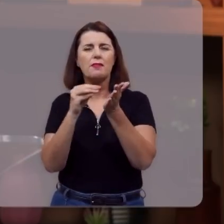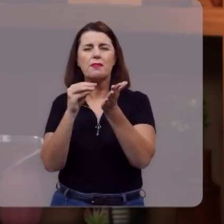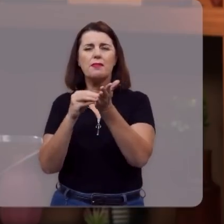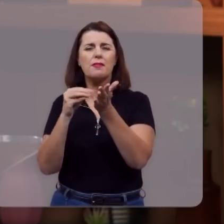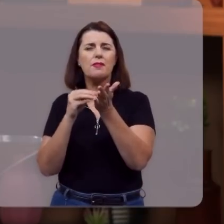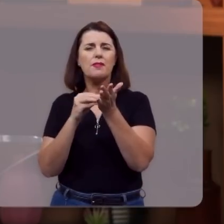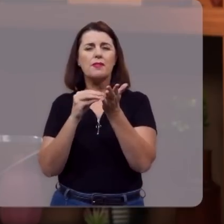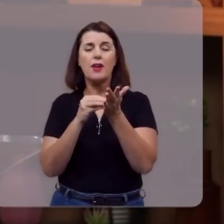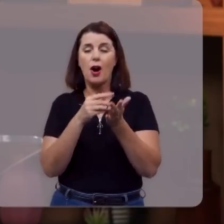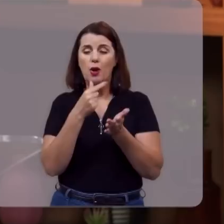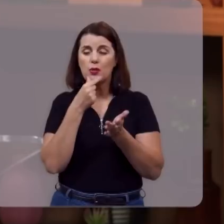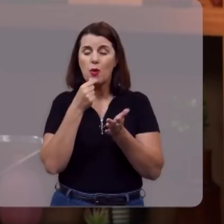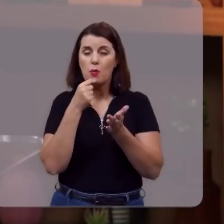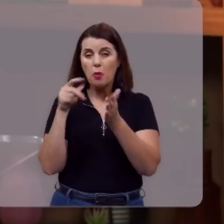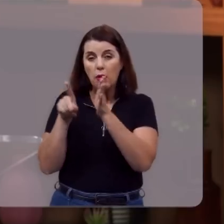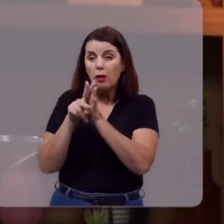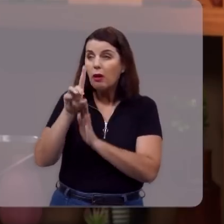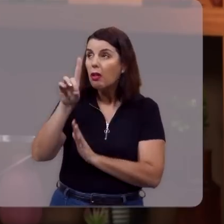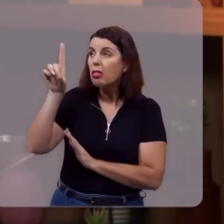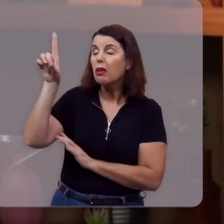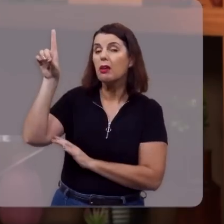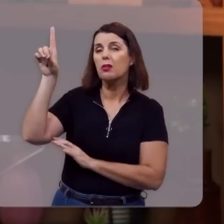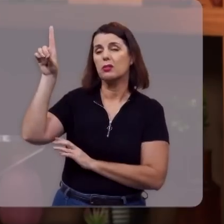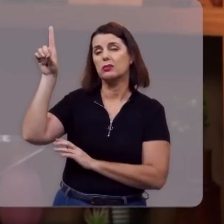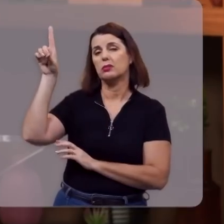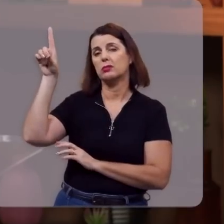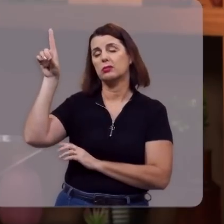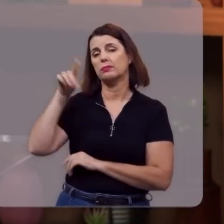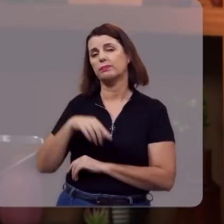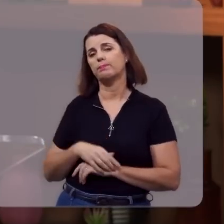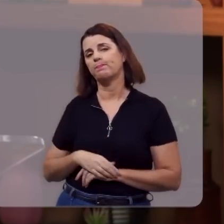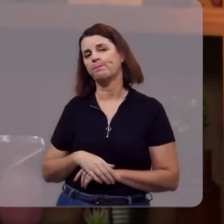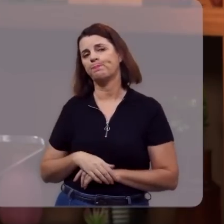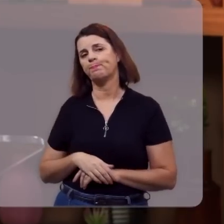escasseiam-se os homens de Deus.